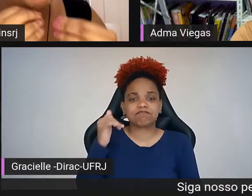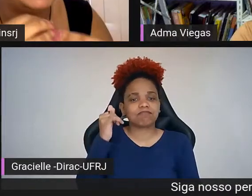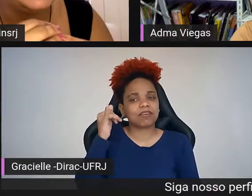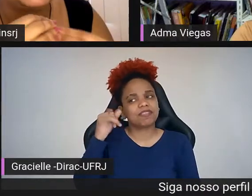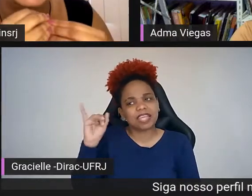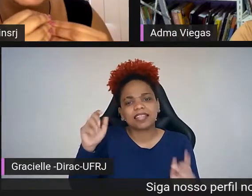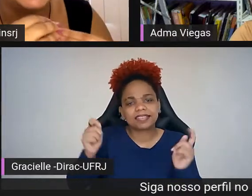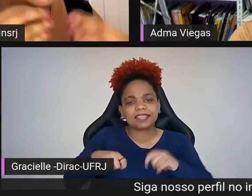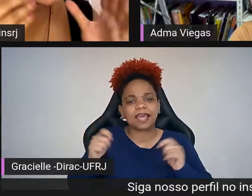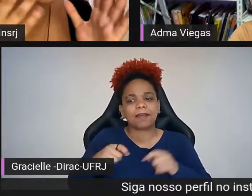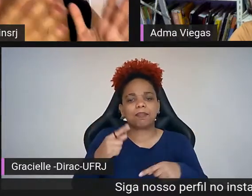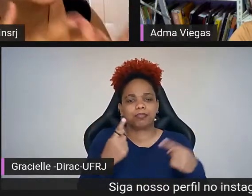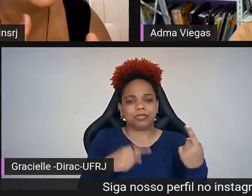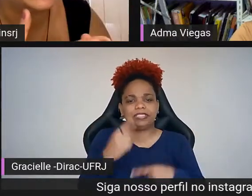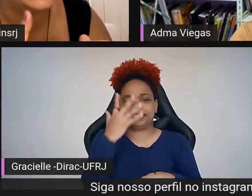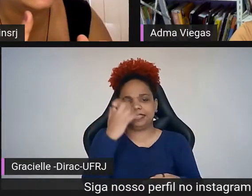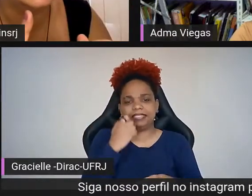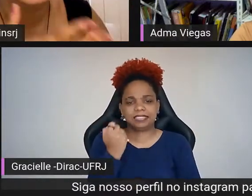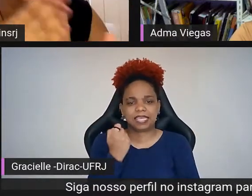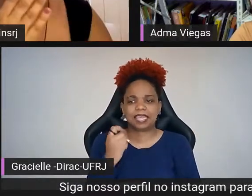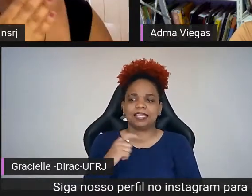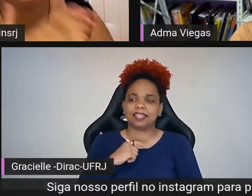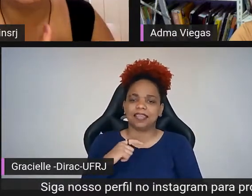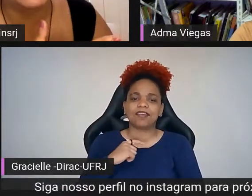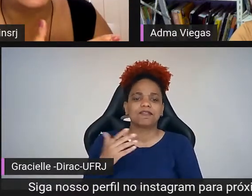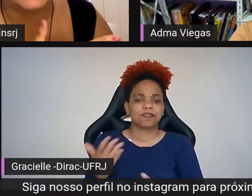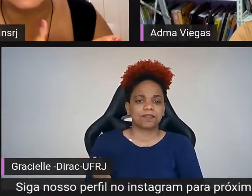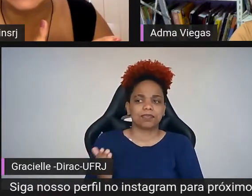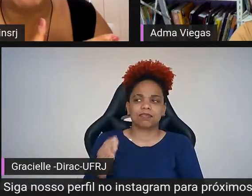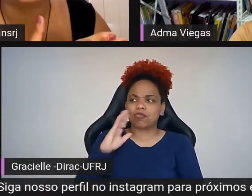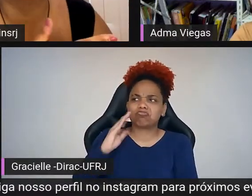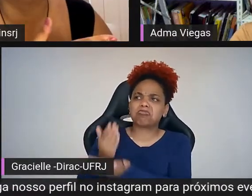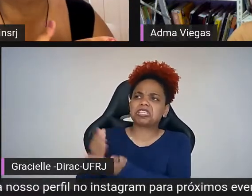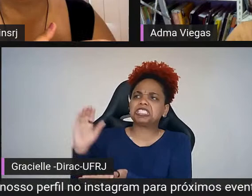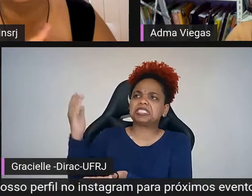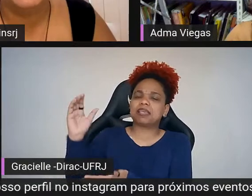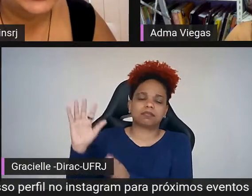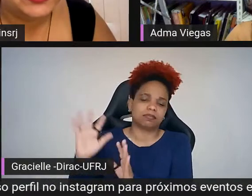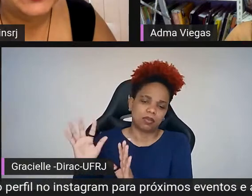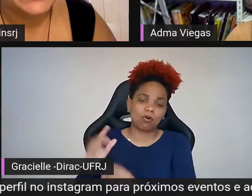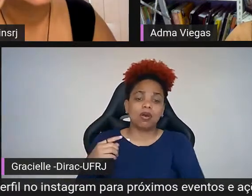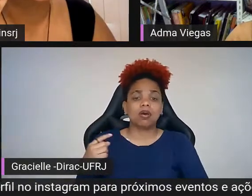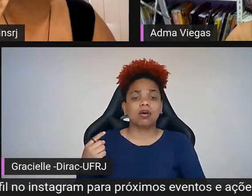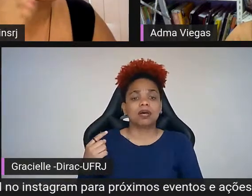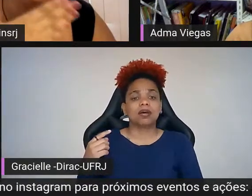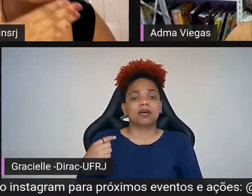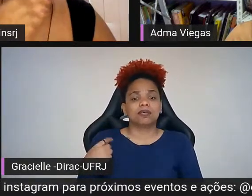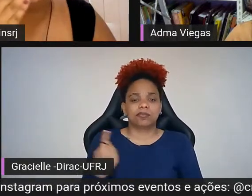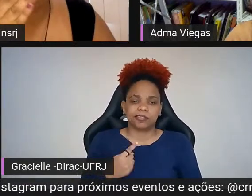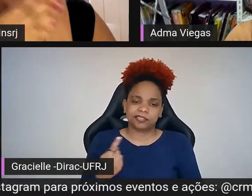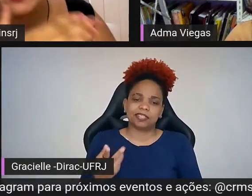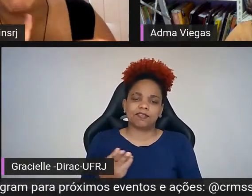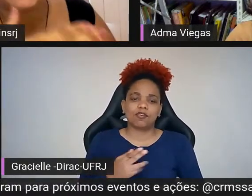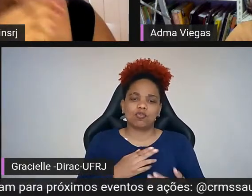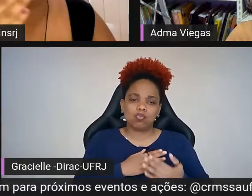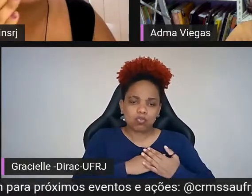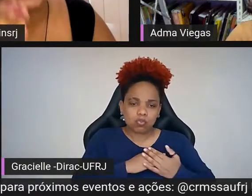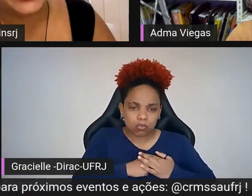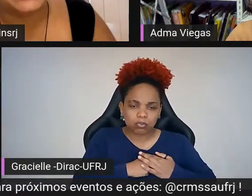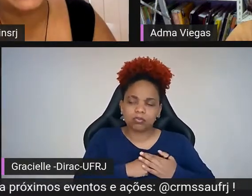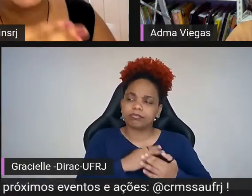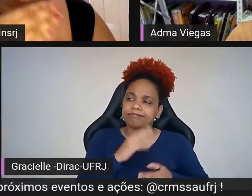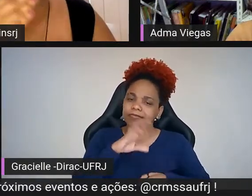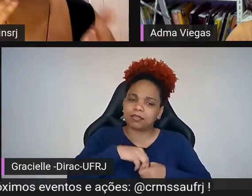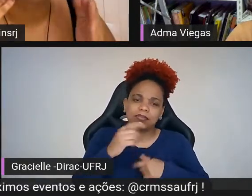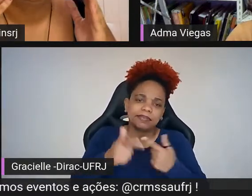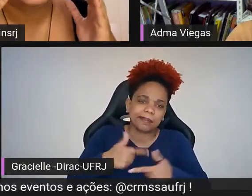tivesse uma política séria e não negacionista. Cada um de nós aqui passou por algum luto, seja na família, no trabalho, no